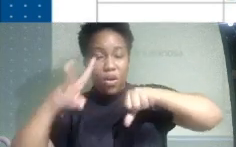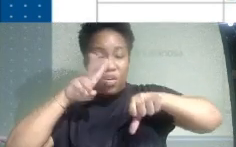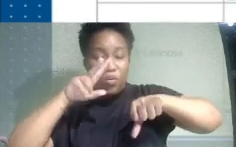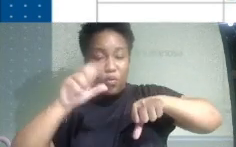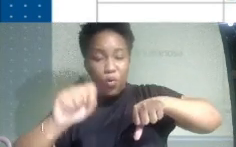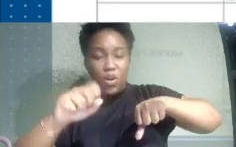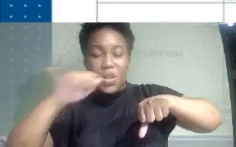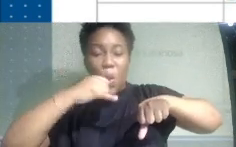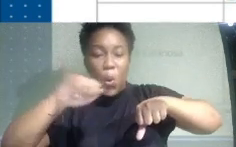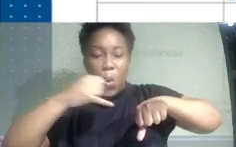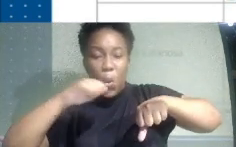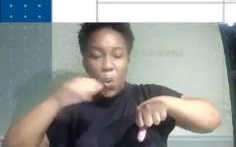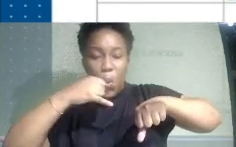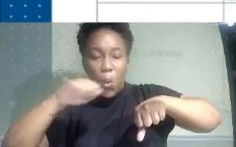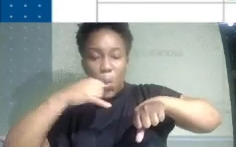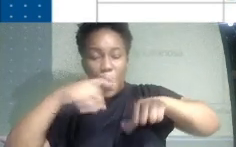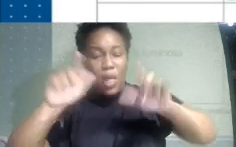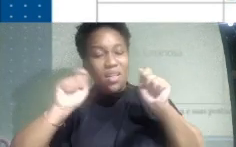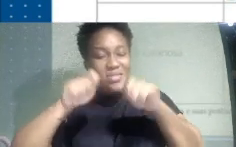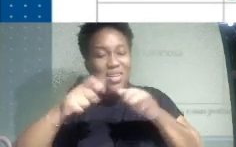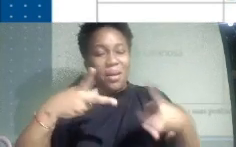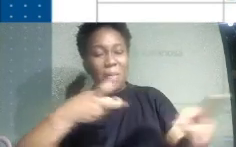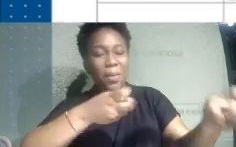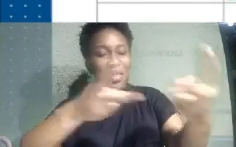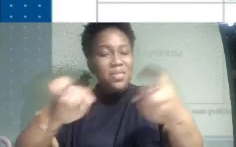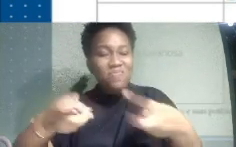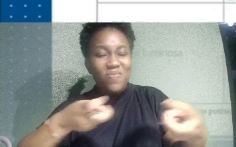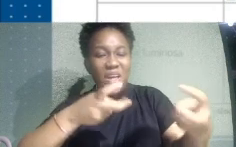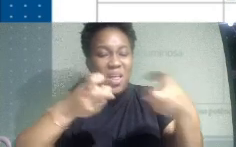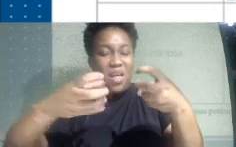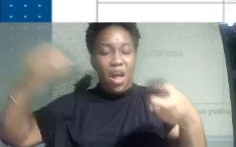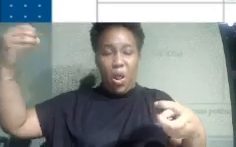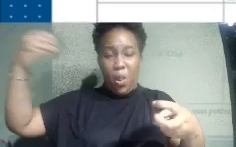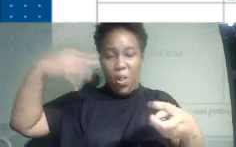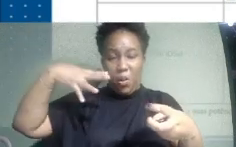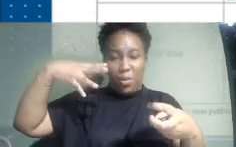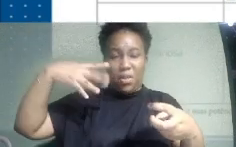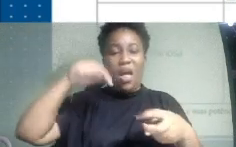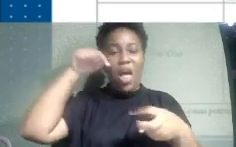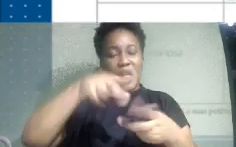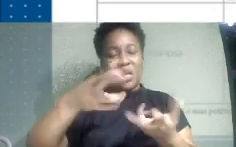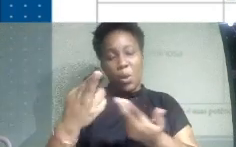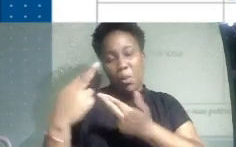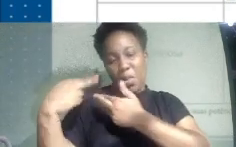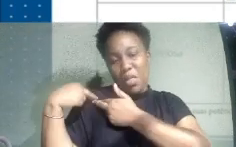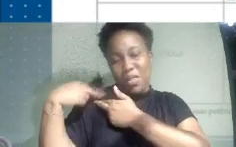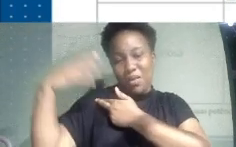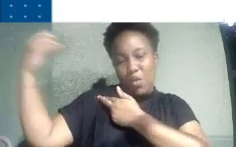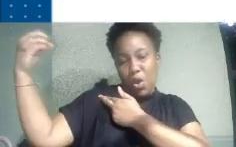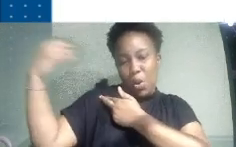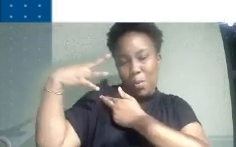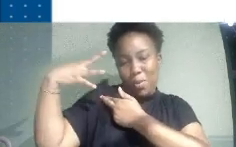Potência luminosa é isso. Então, a gente consegue enxergar isso em lâmpadas, tá? E equipamentos é responsável por iluminar.